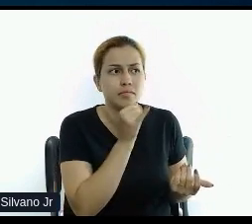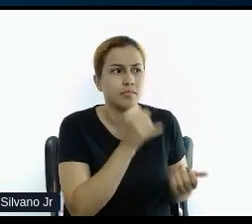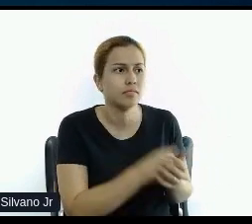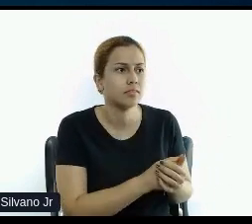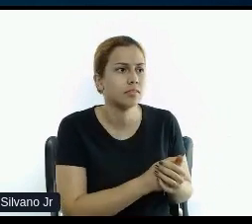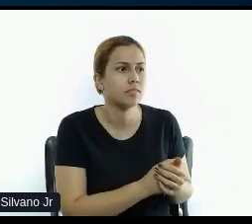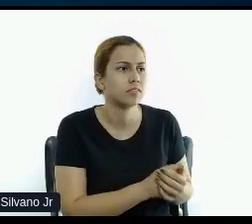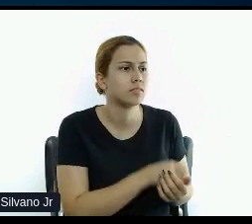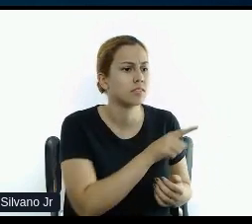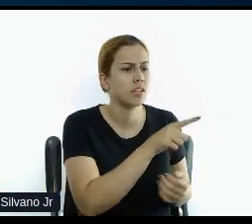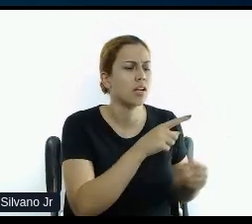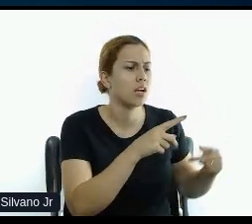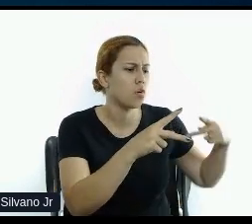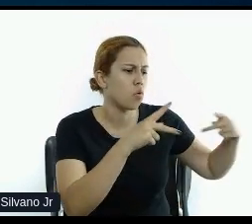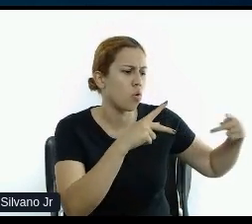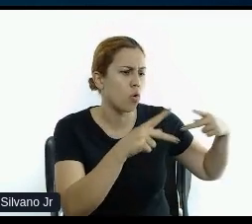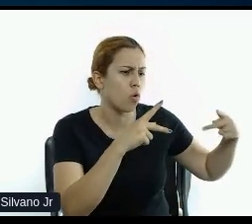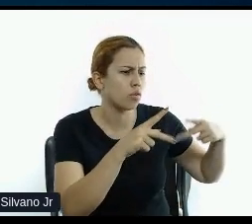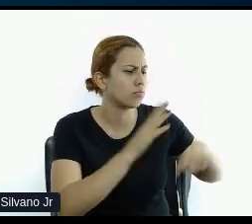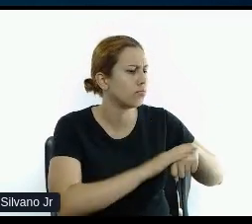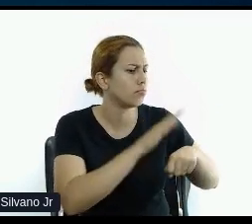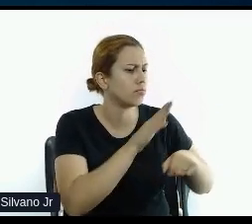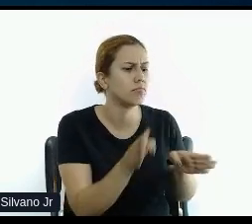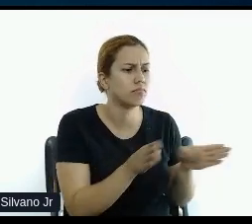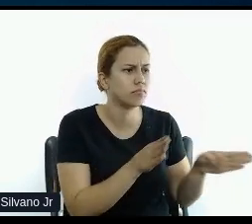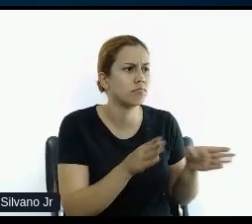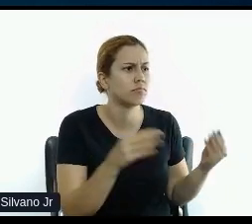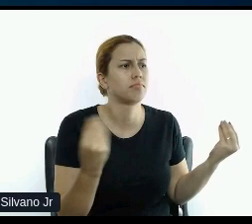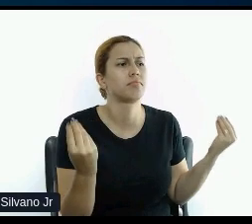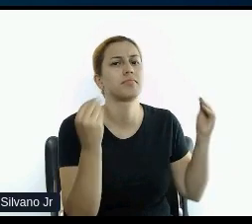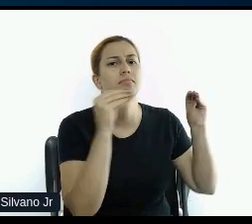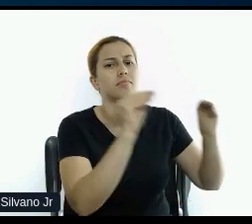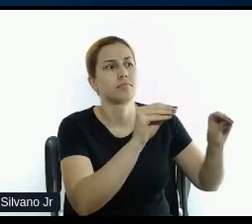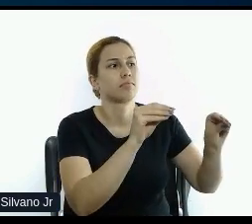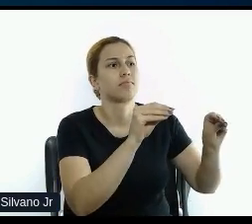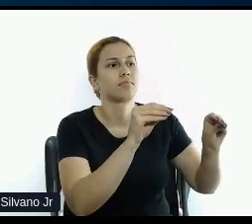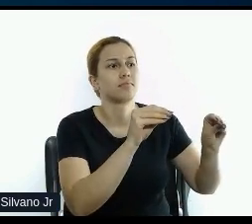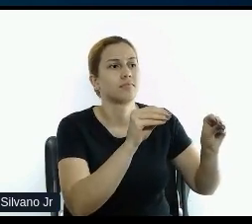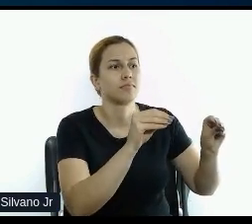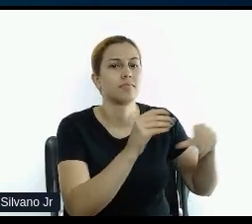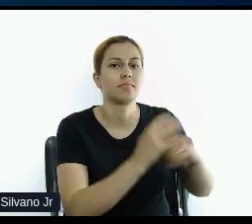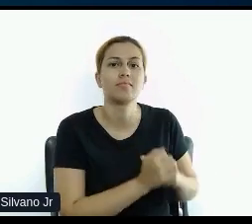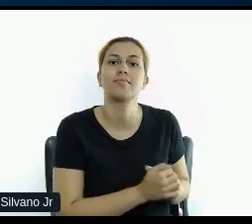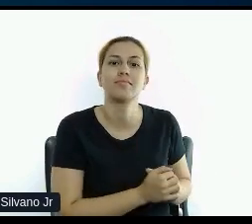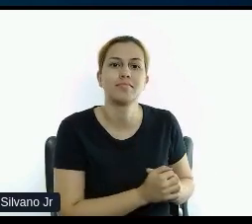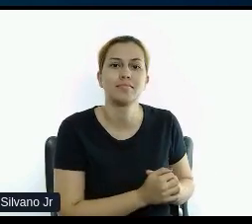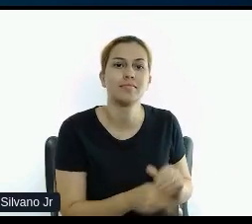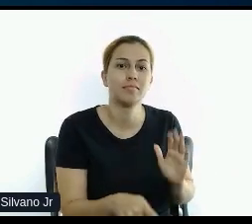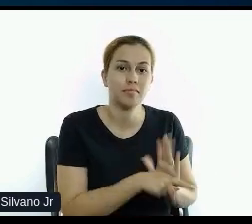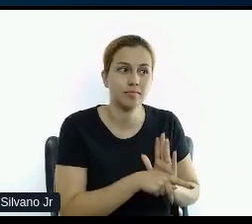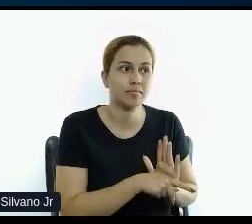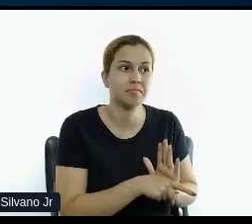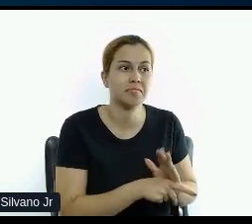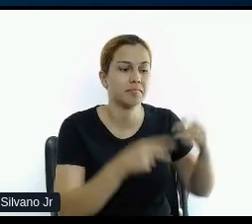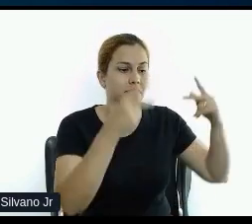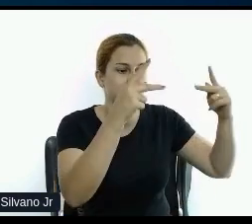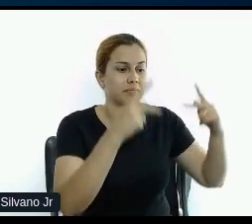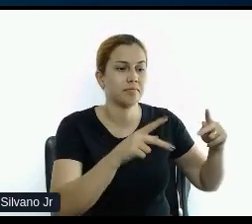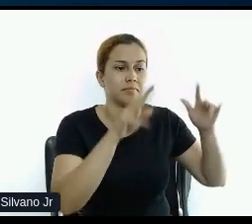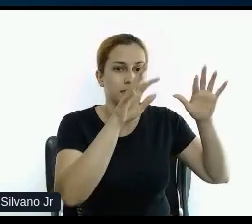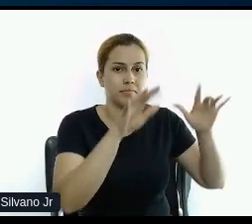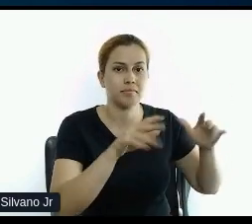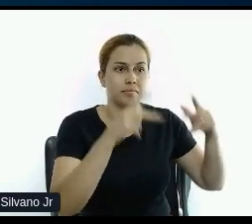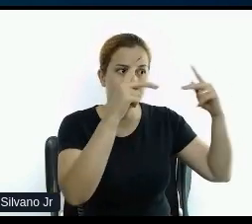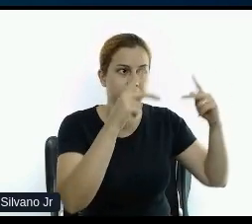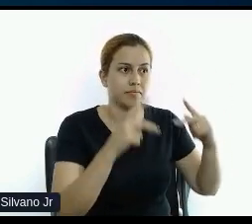código mais inclusivo. E eu tenho um código lá, que esse código vai ser uma tag HTML, IMG, para quem entende aí da